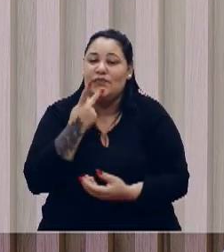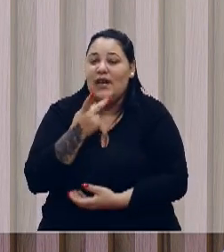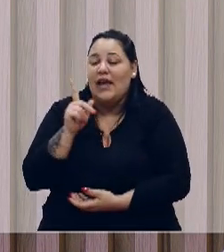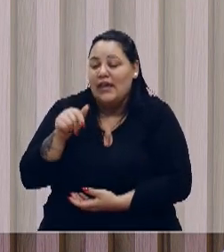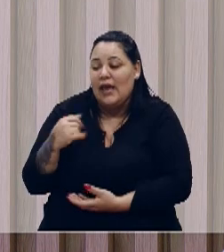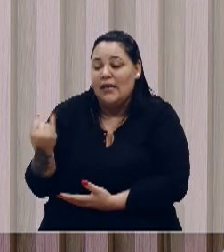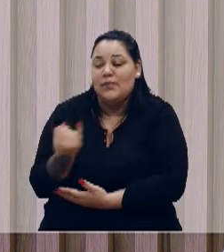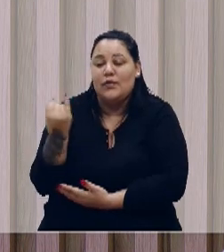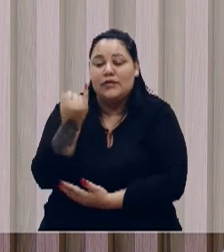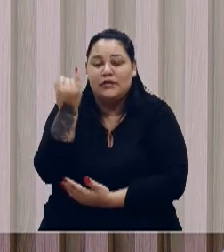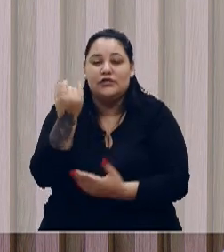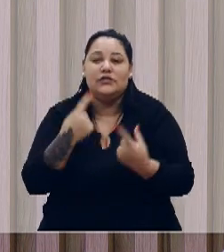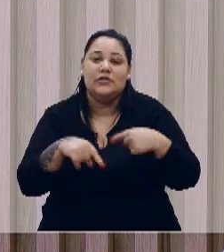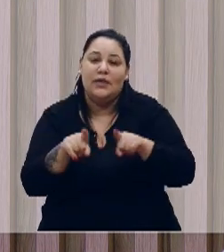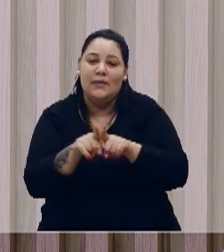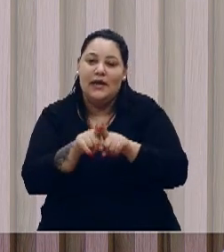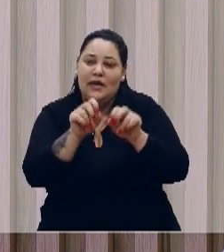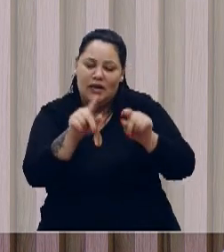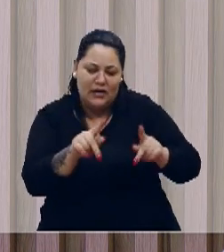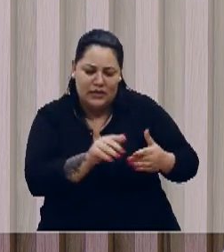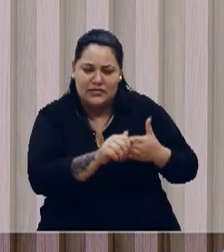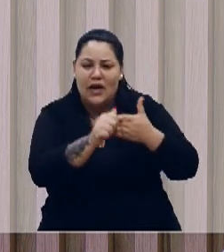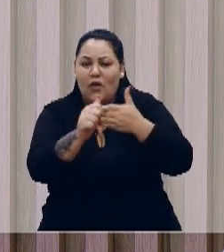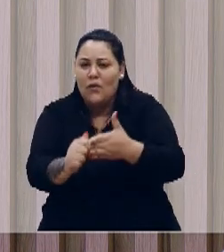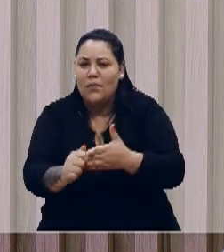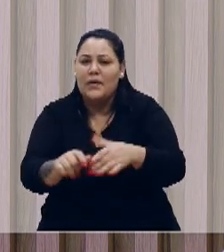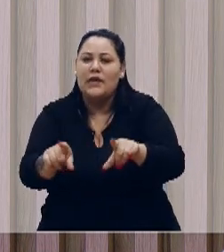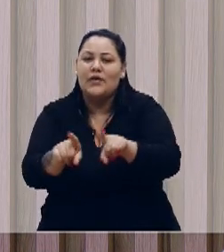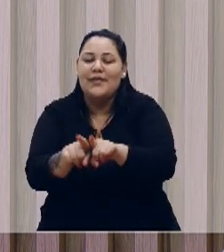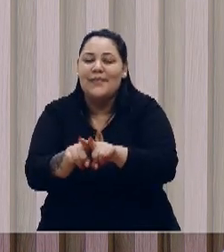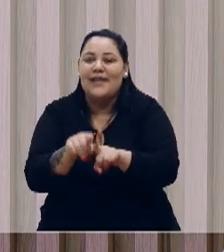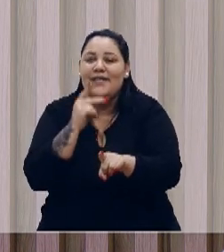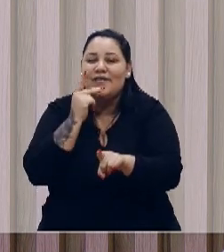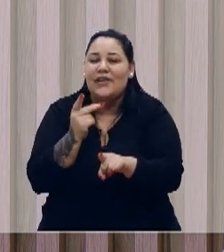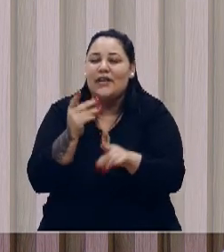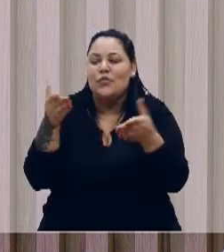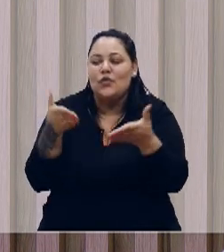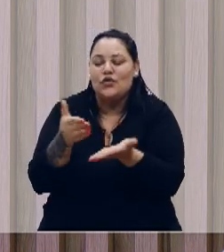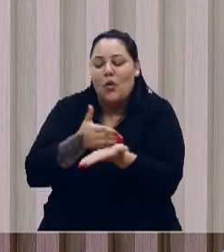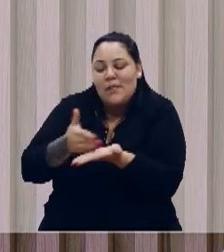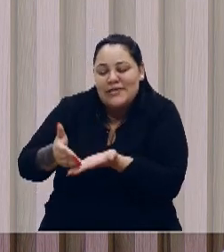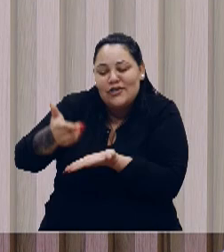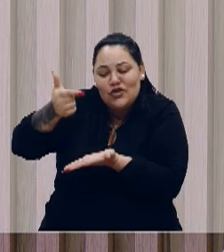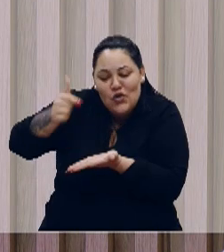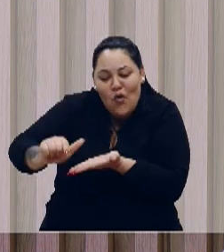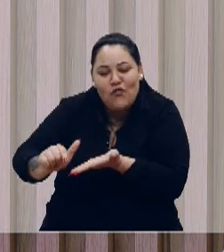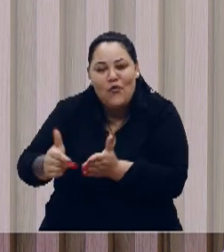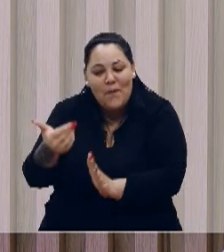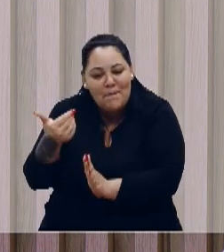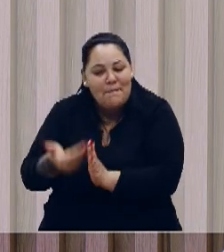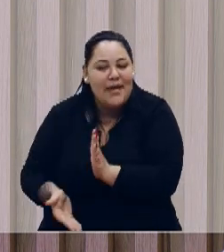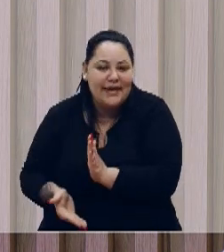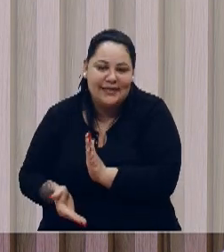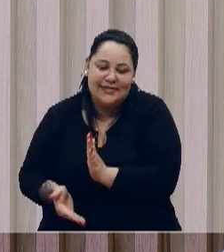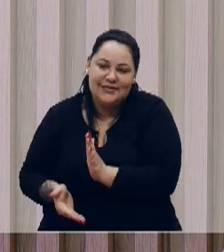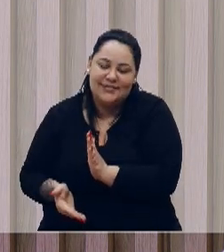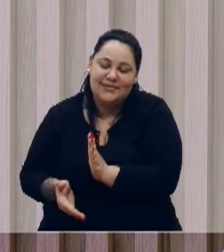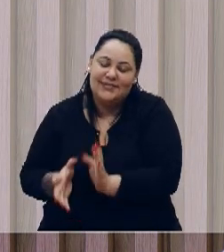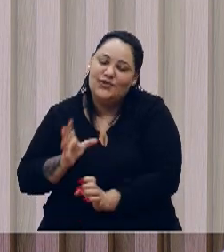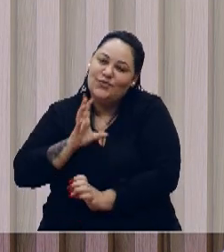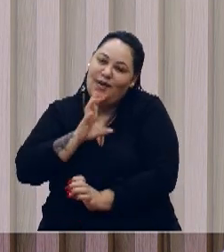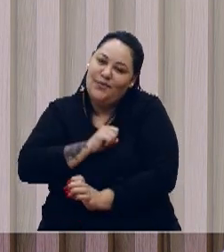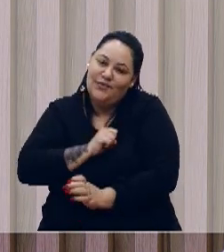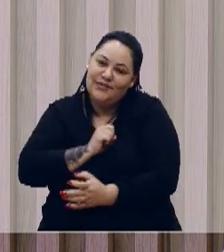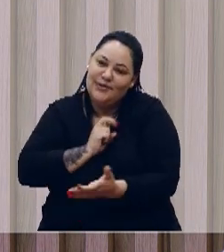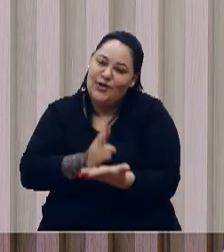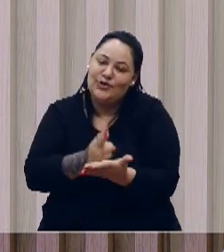gente. Também quem nos acompanhou, a gente falou hoje sobre recomeços, sobre perdas e de um amor que continua